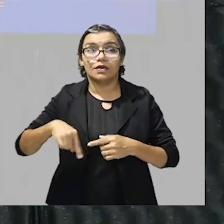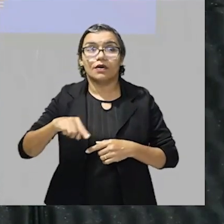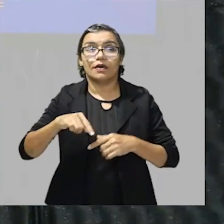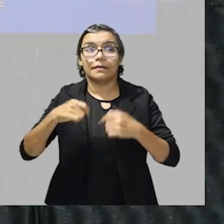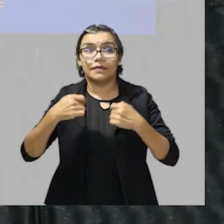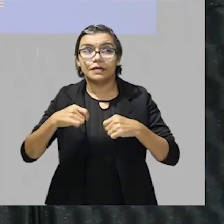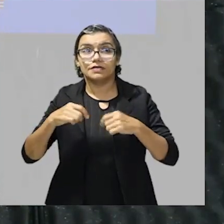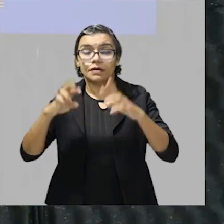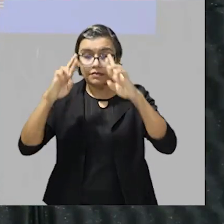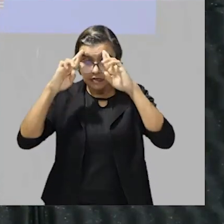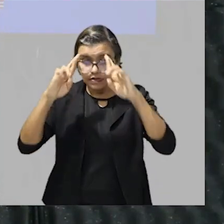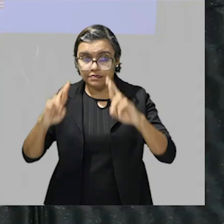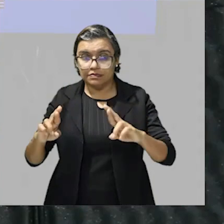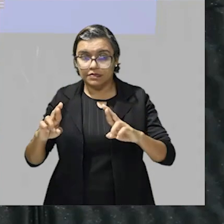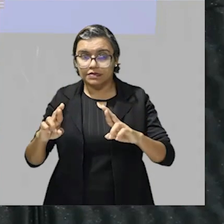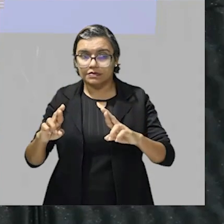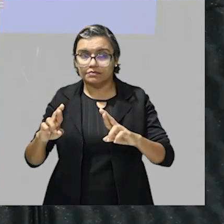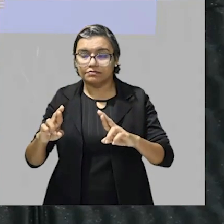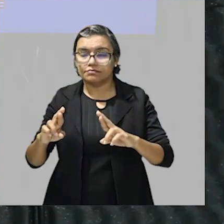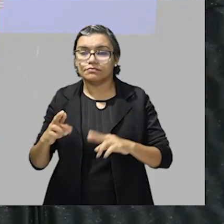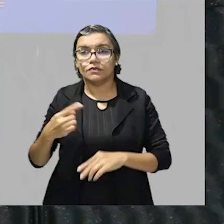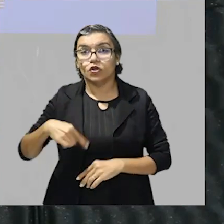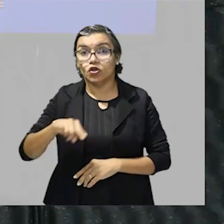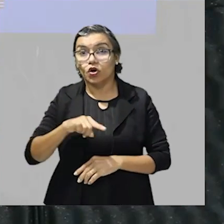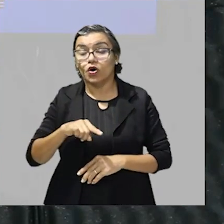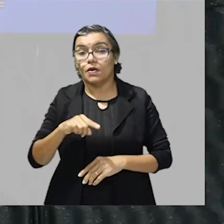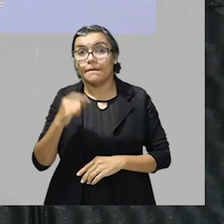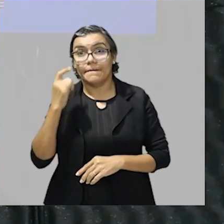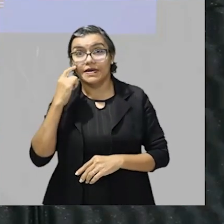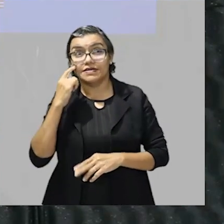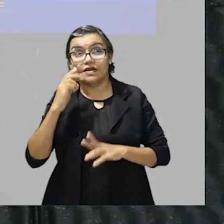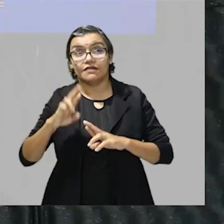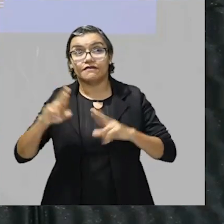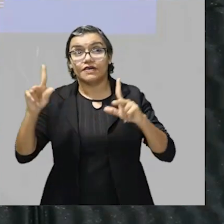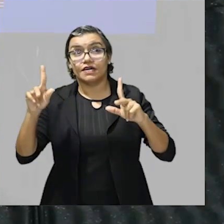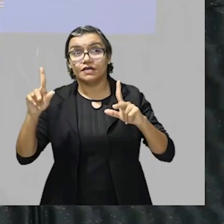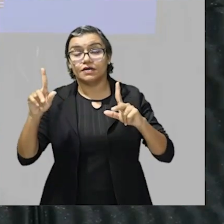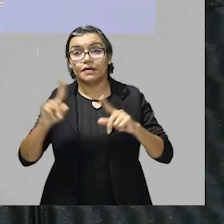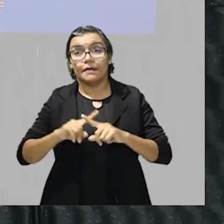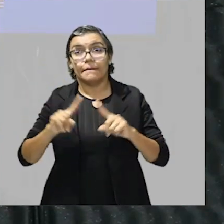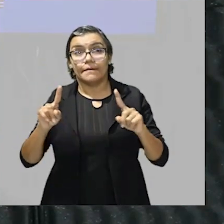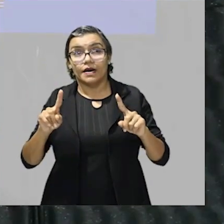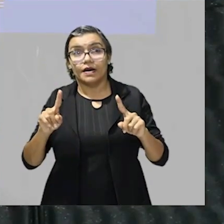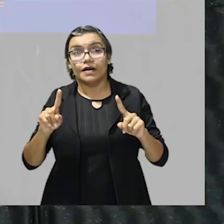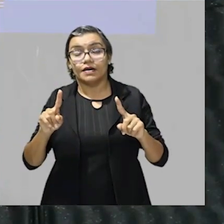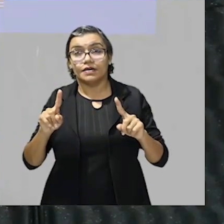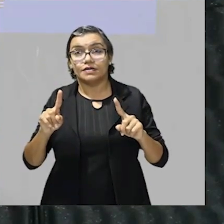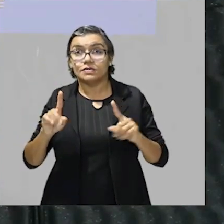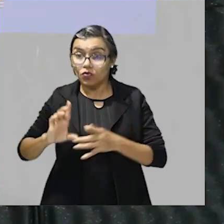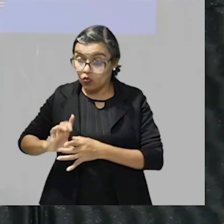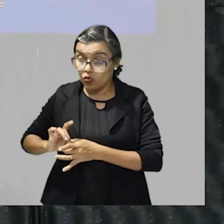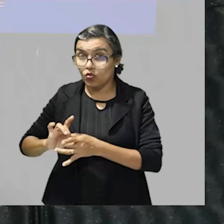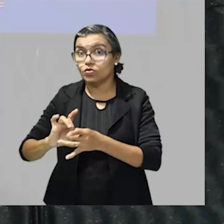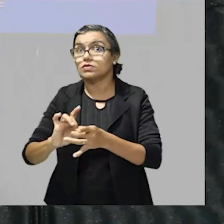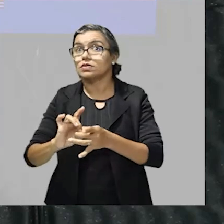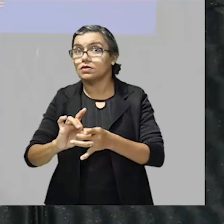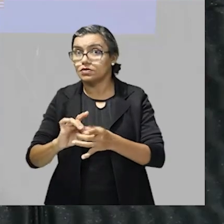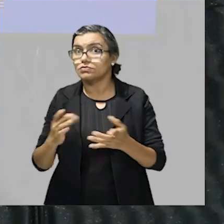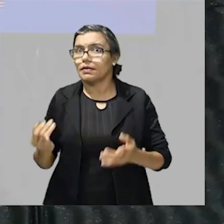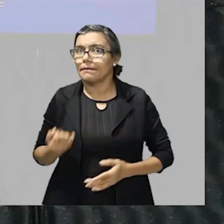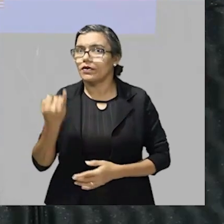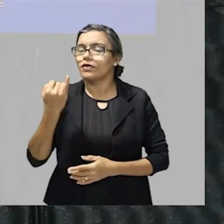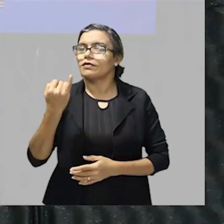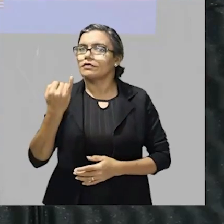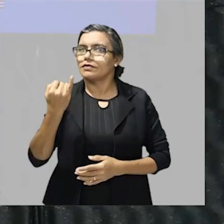um pelo outro a gente pode pensar diferente a partir disso De que De não contextualizar gente minha língua tá travando